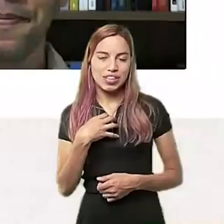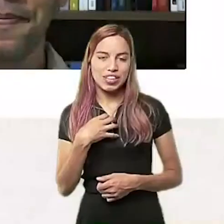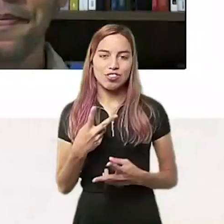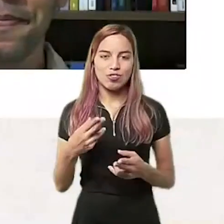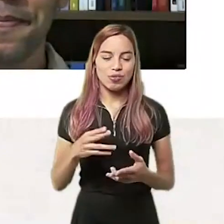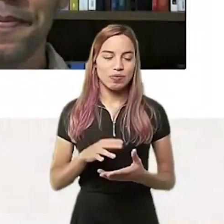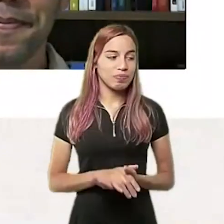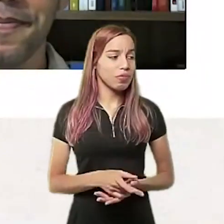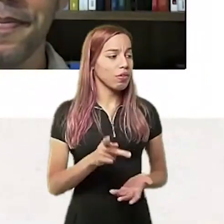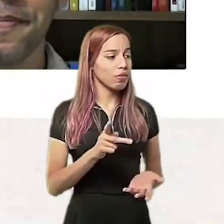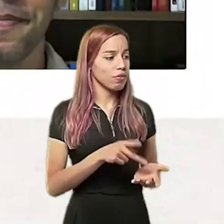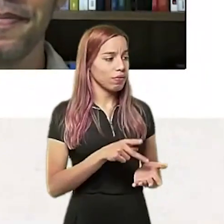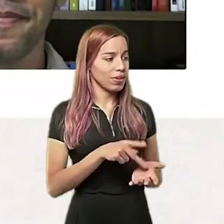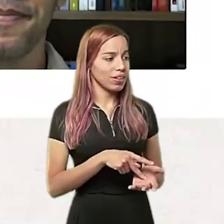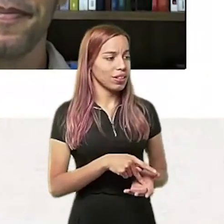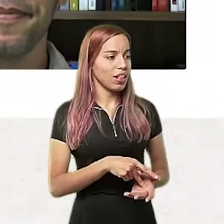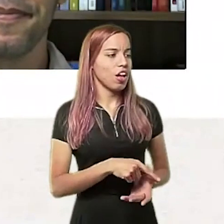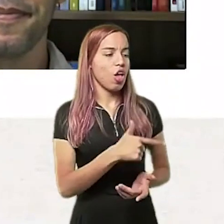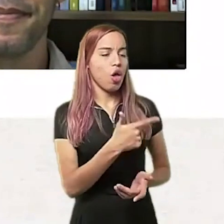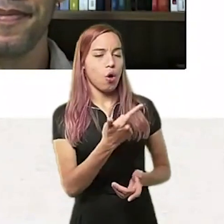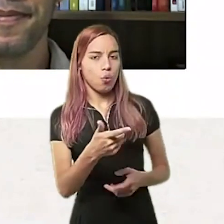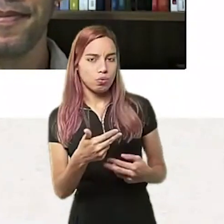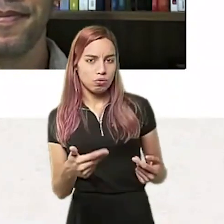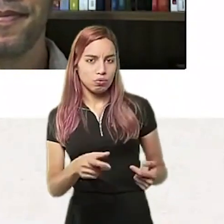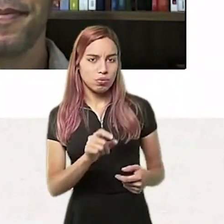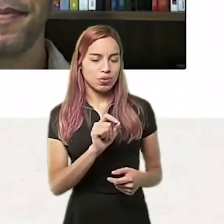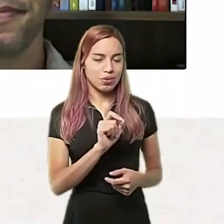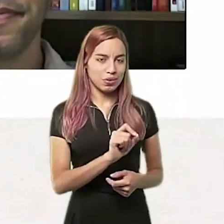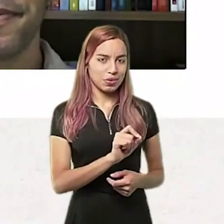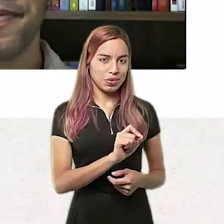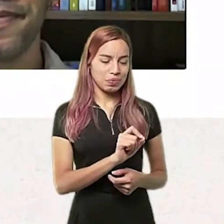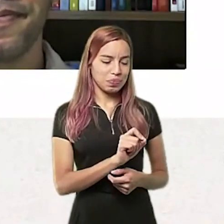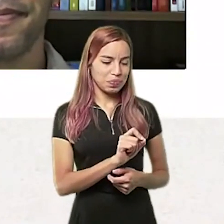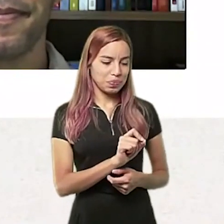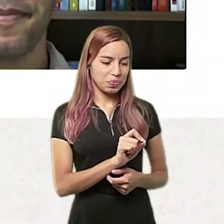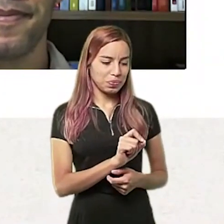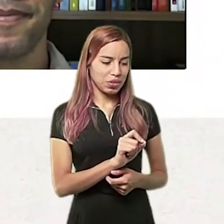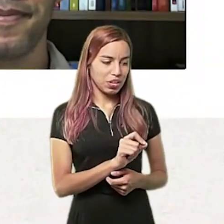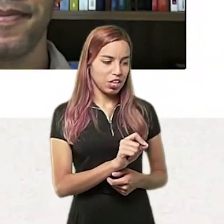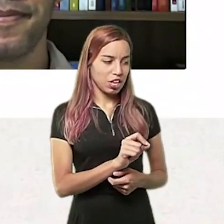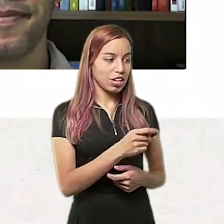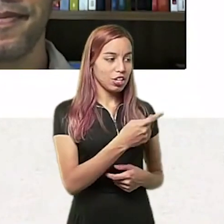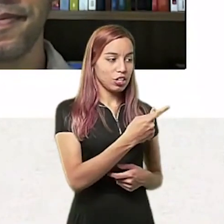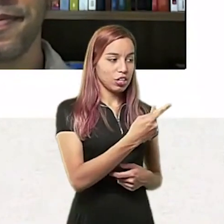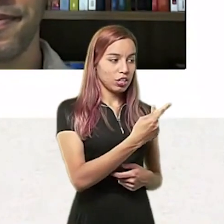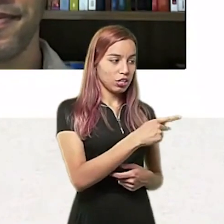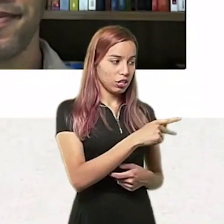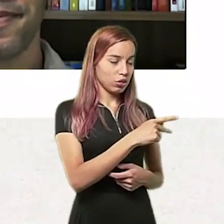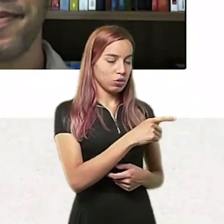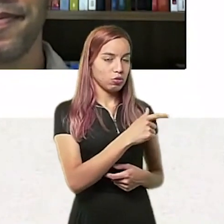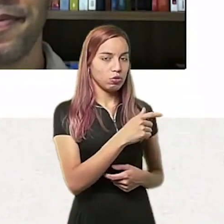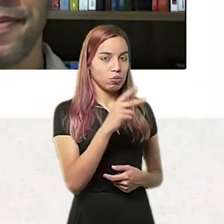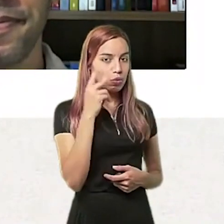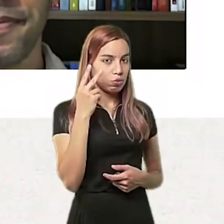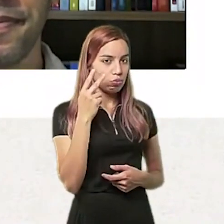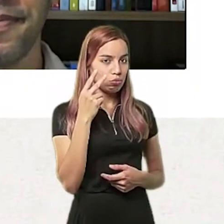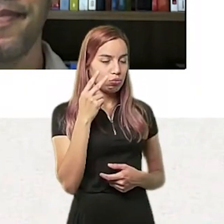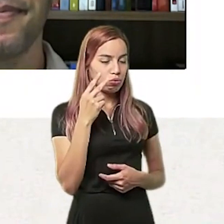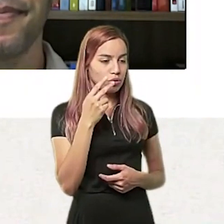Verdade. Outro ponto que dessa história específica que eu quero te pedir para